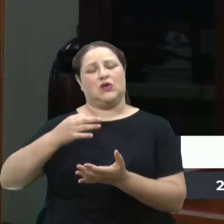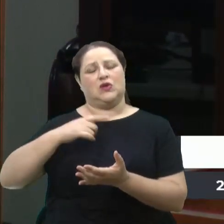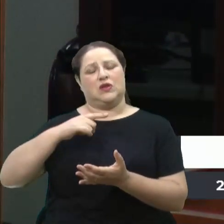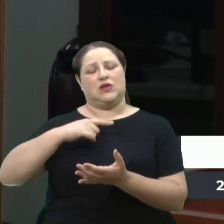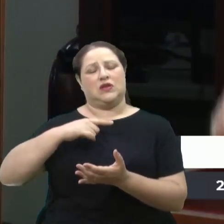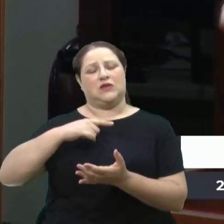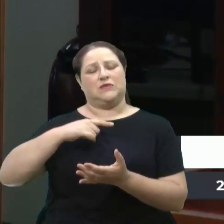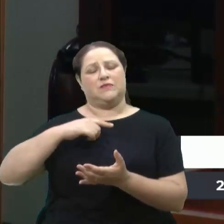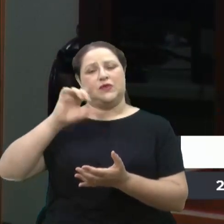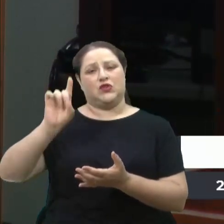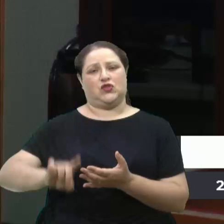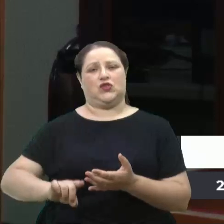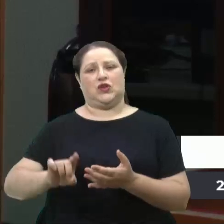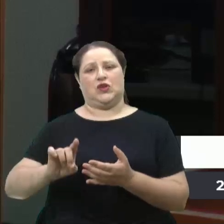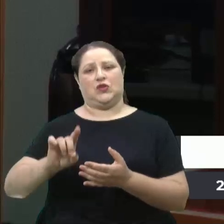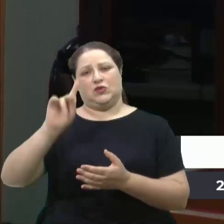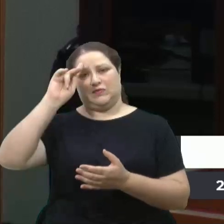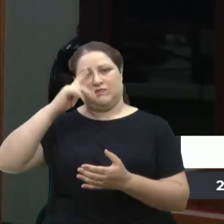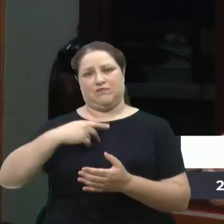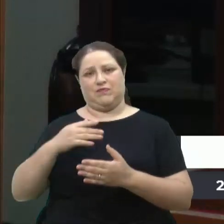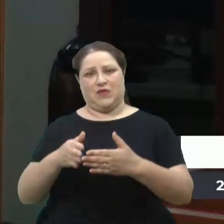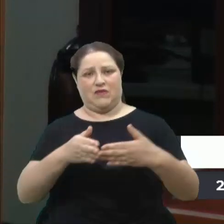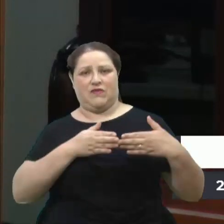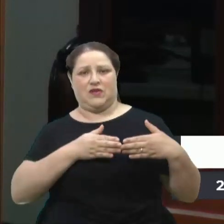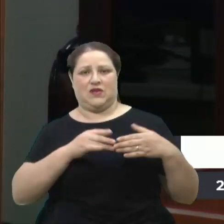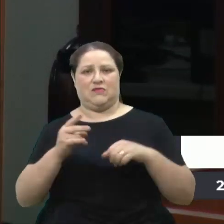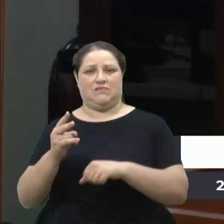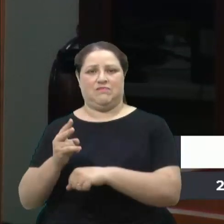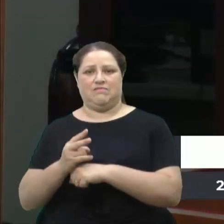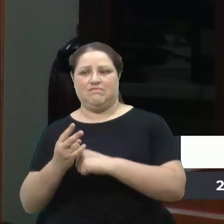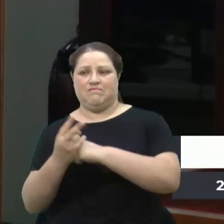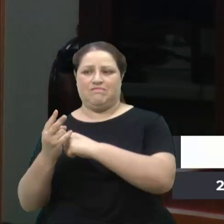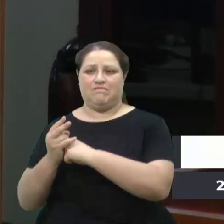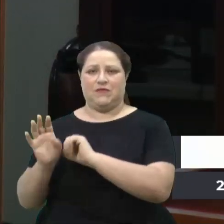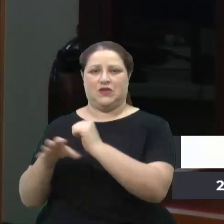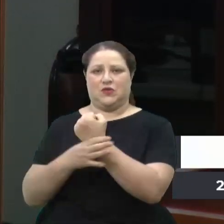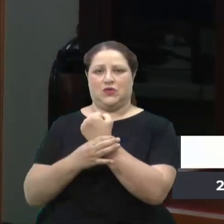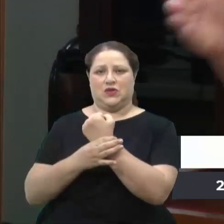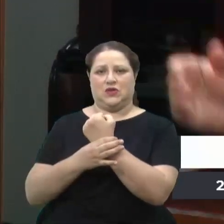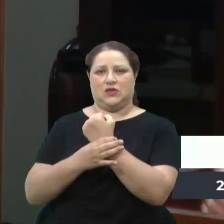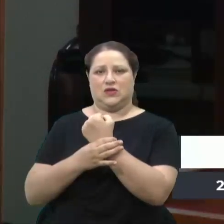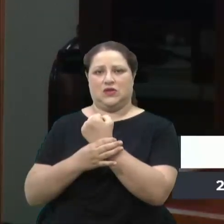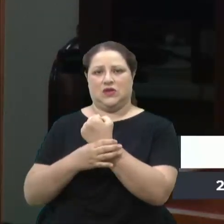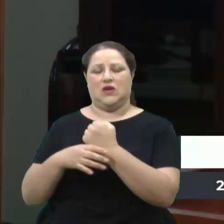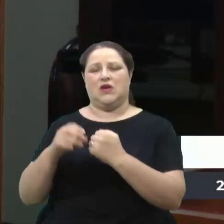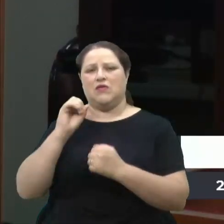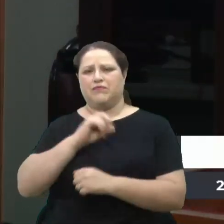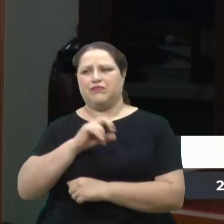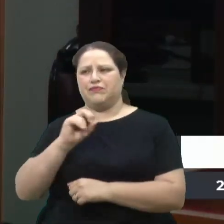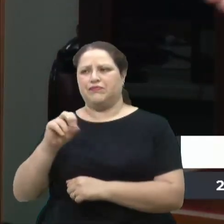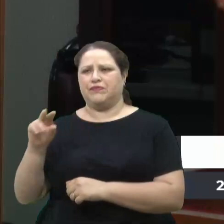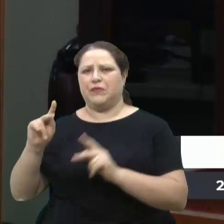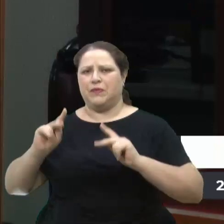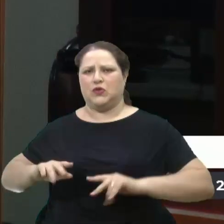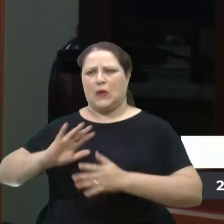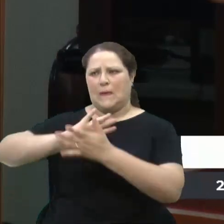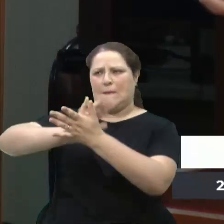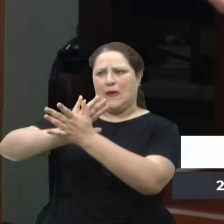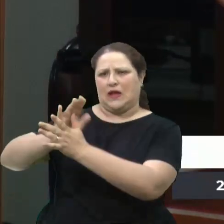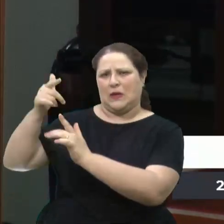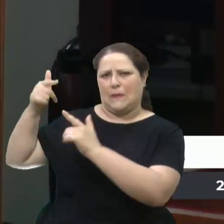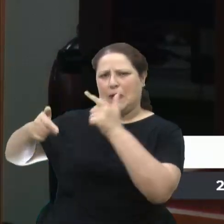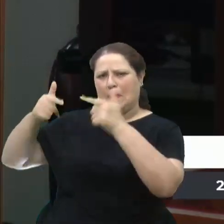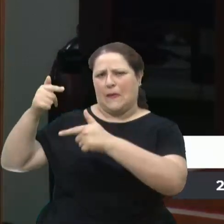defender. Essas pessoas têm direito de ter a sua segurança. Quantos assassinatos nós estamos vendo aí e